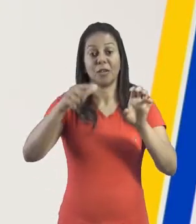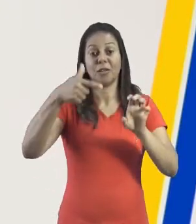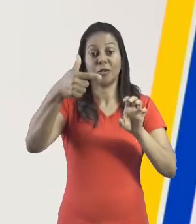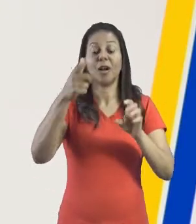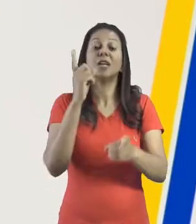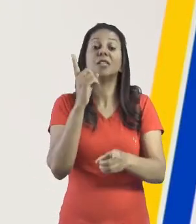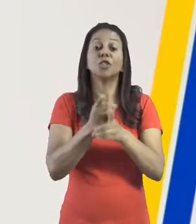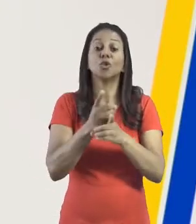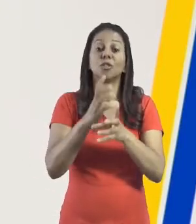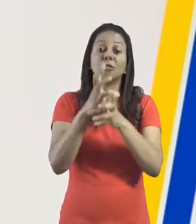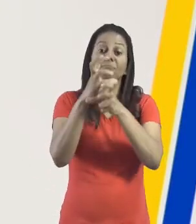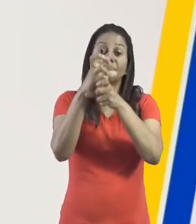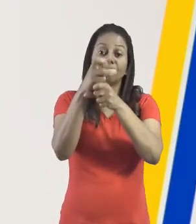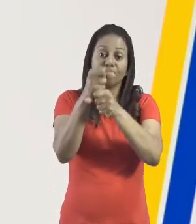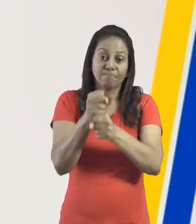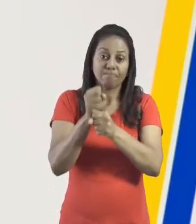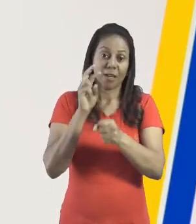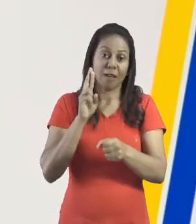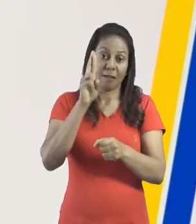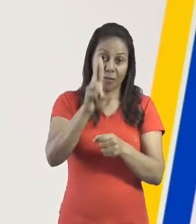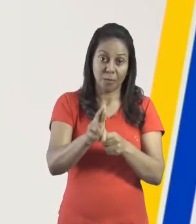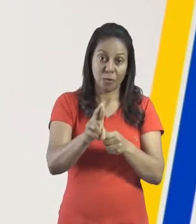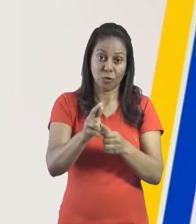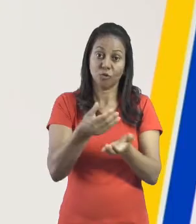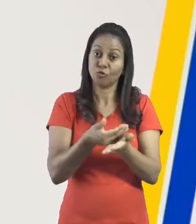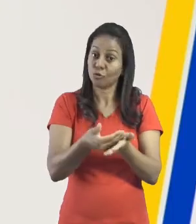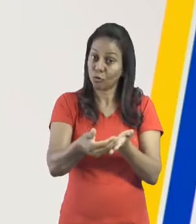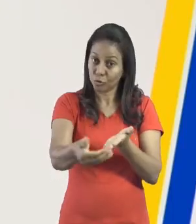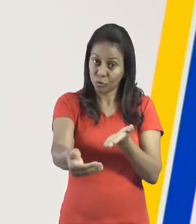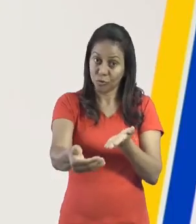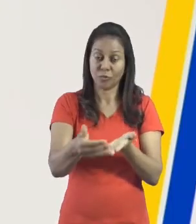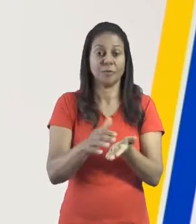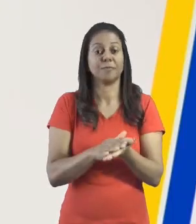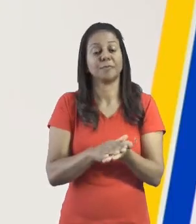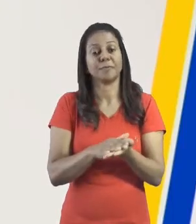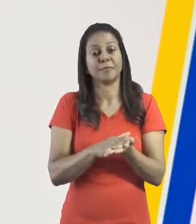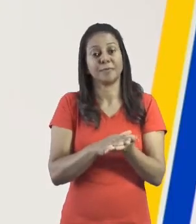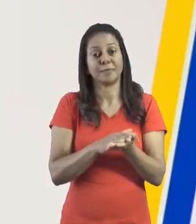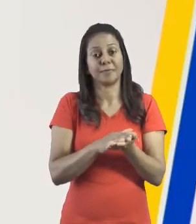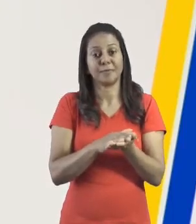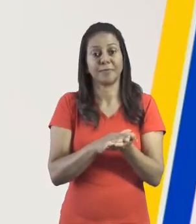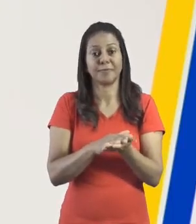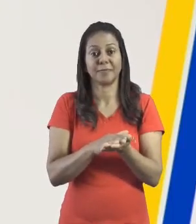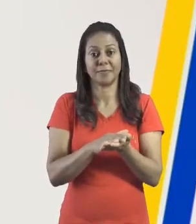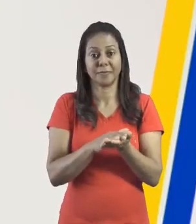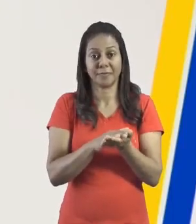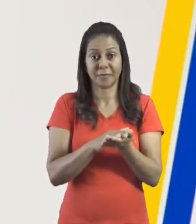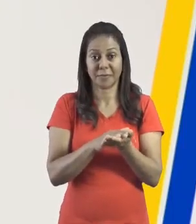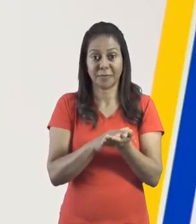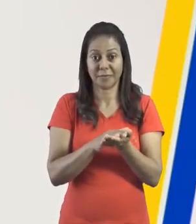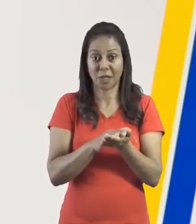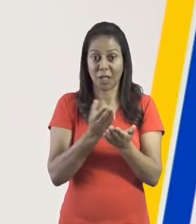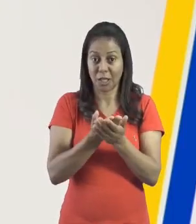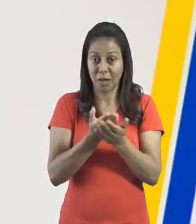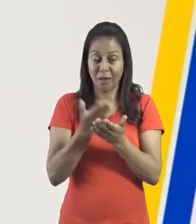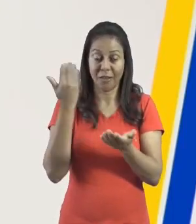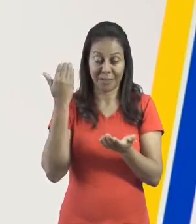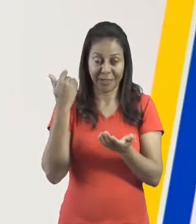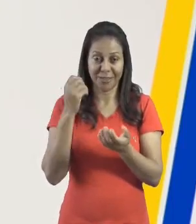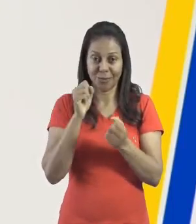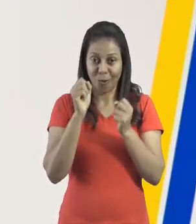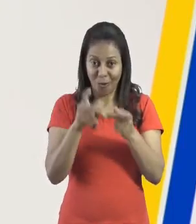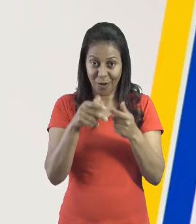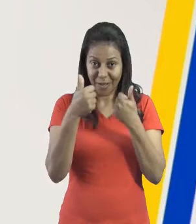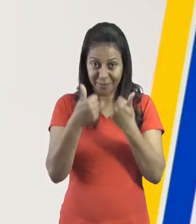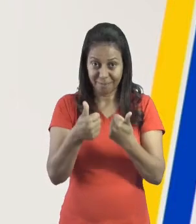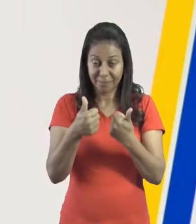a solução, ou seja, dando continuidade à solução que já estávamos vendo na nossa aula anterior, certo?